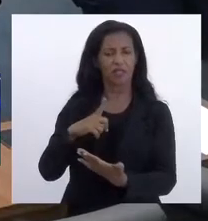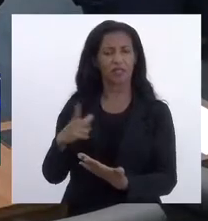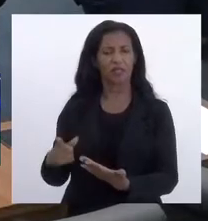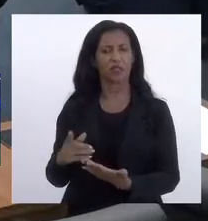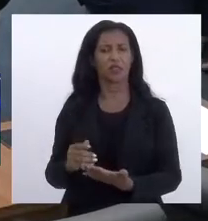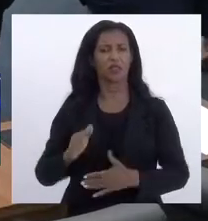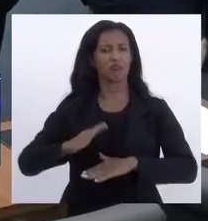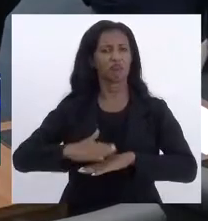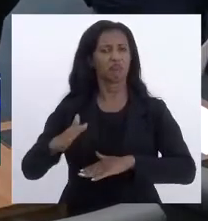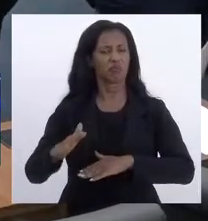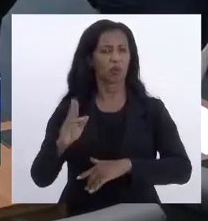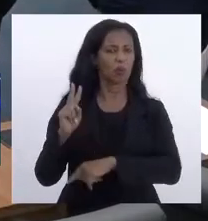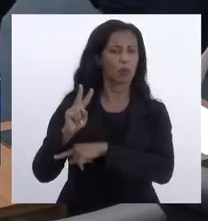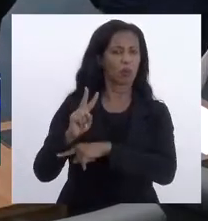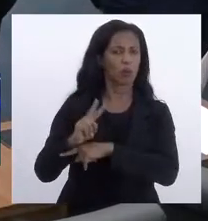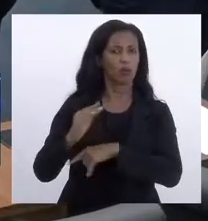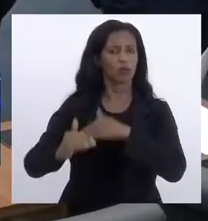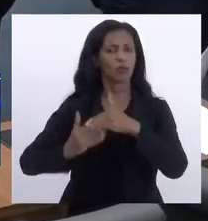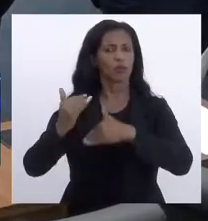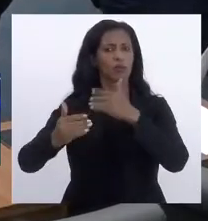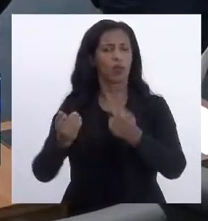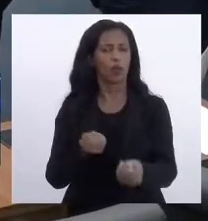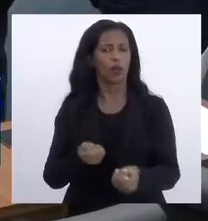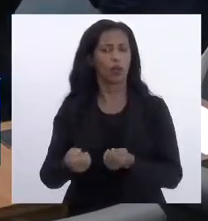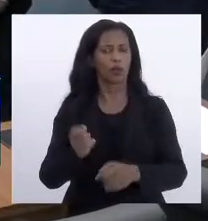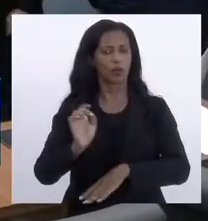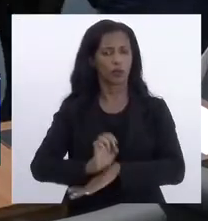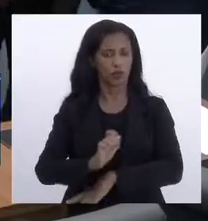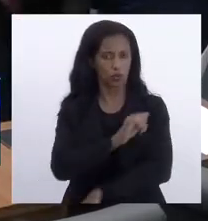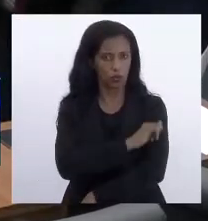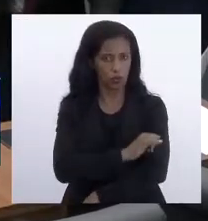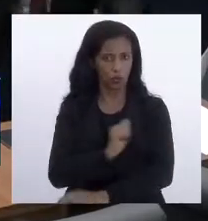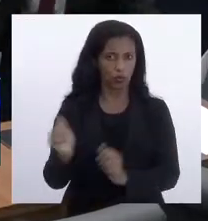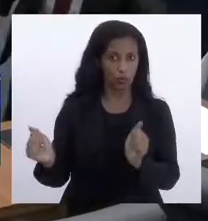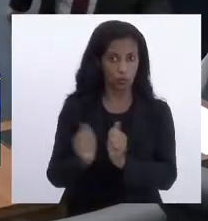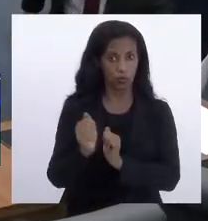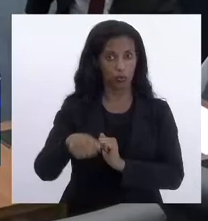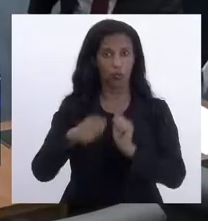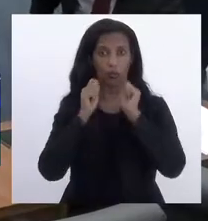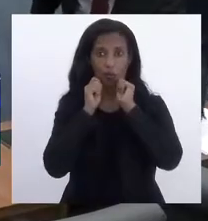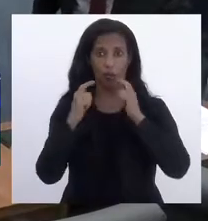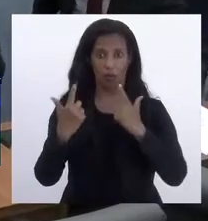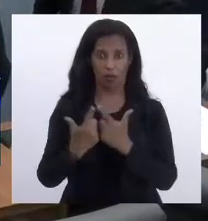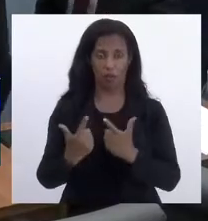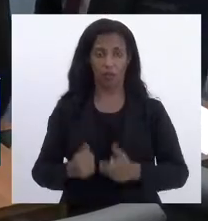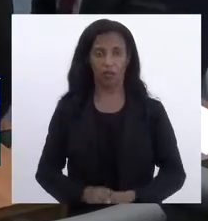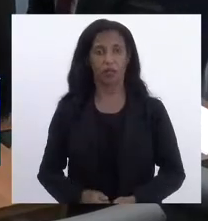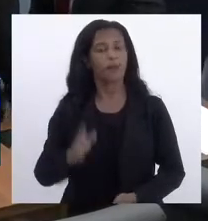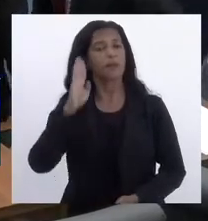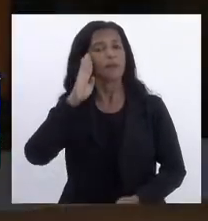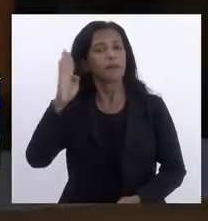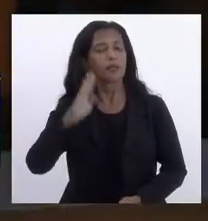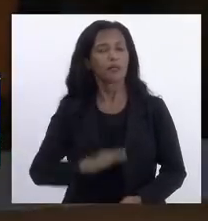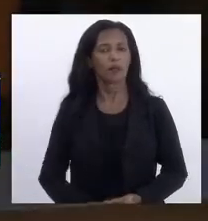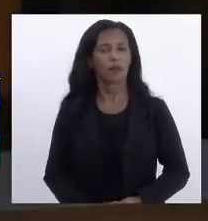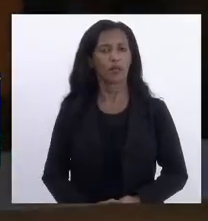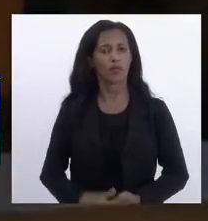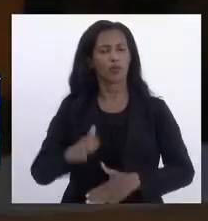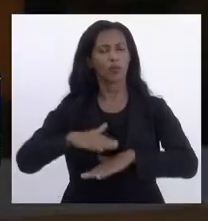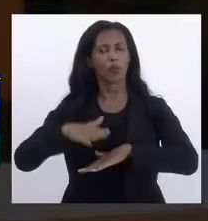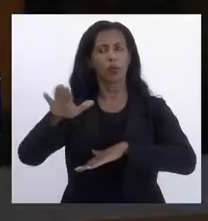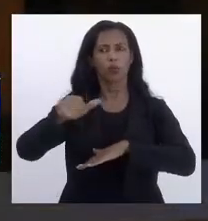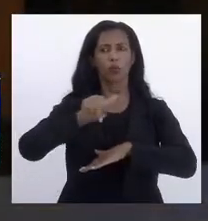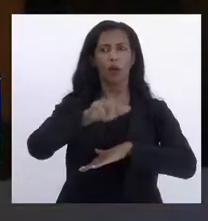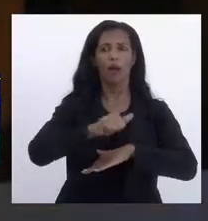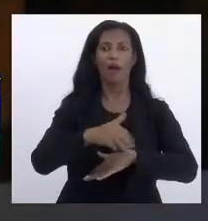um dos grandes defensores do desenvolvimento econômico do Estado do Rio de Janeiro, juntamente com essa casa, e principalmente das suas vocações. A minha